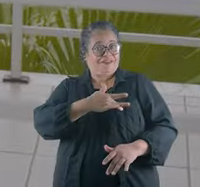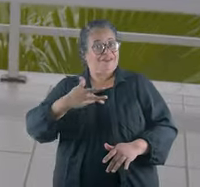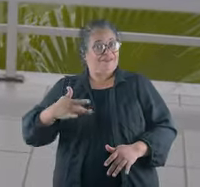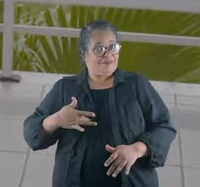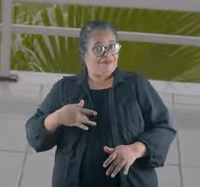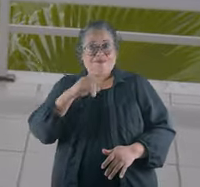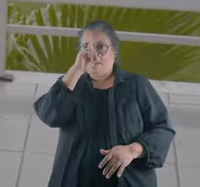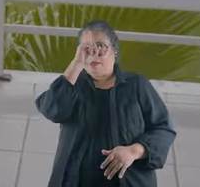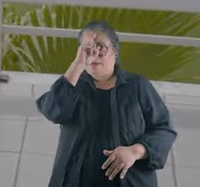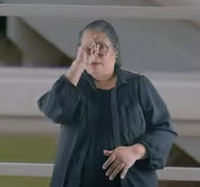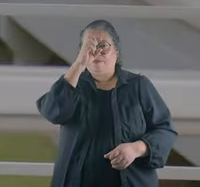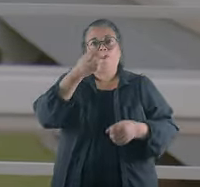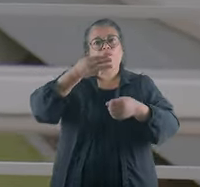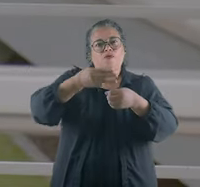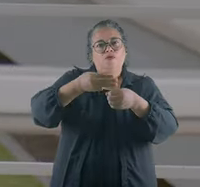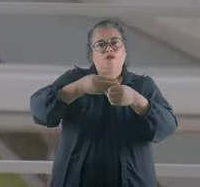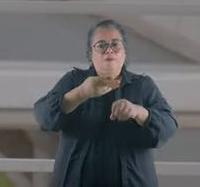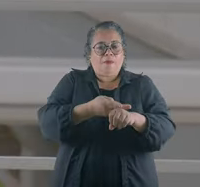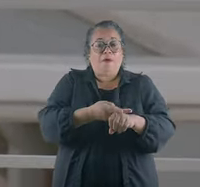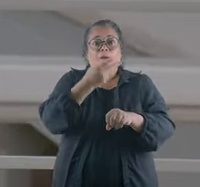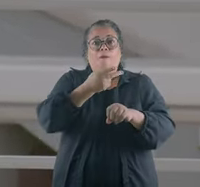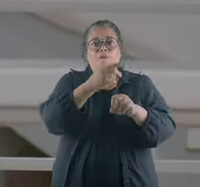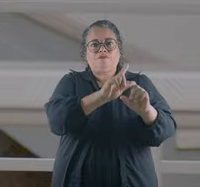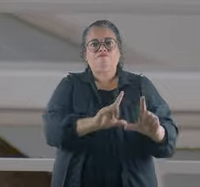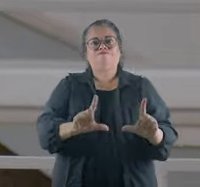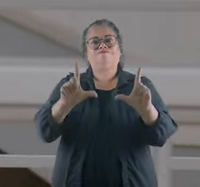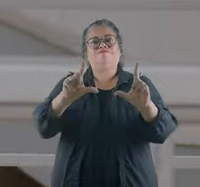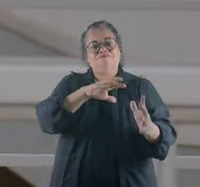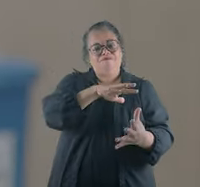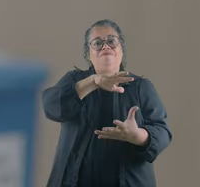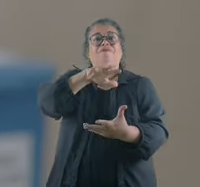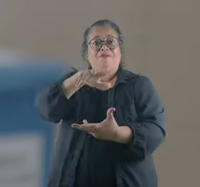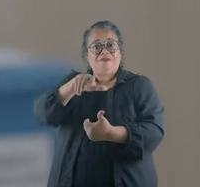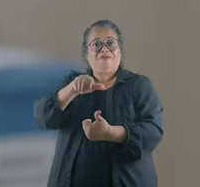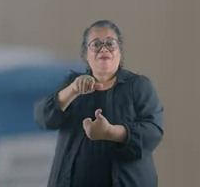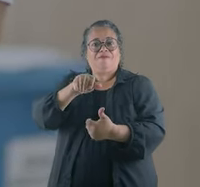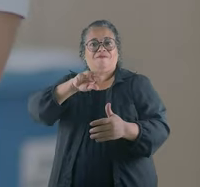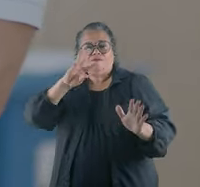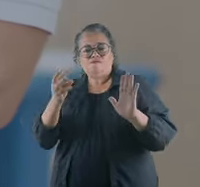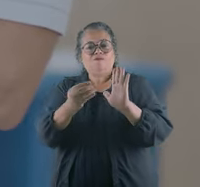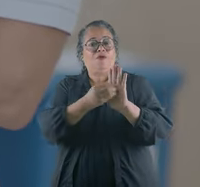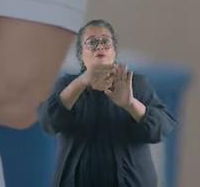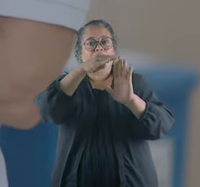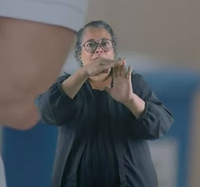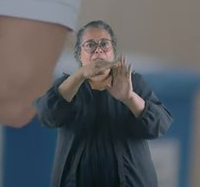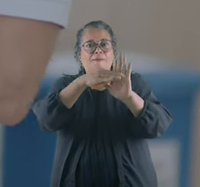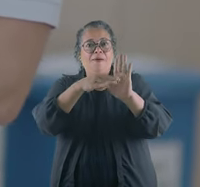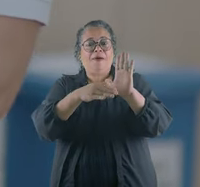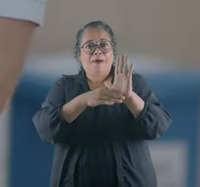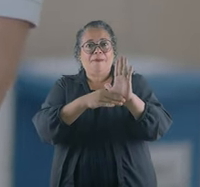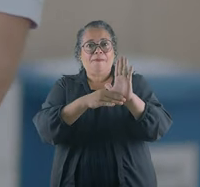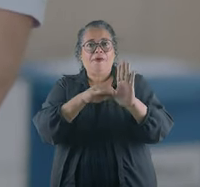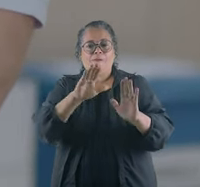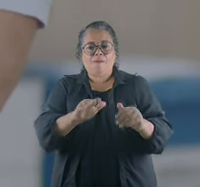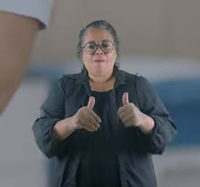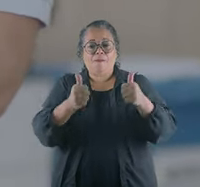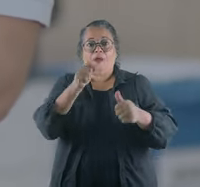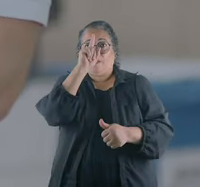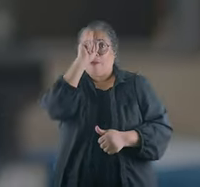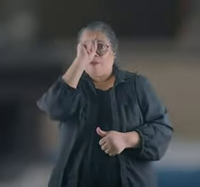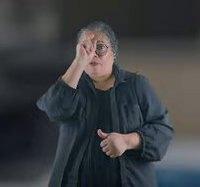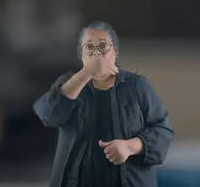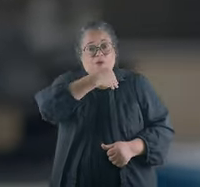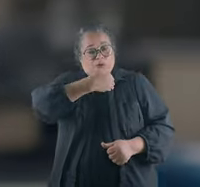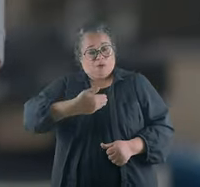Boa notícia na saúde. O Hospital Municipal recebeu prêmio e certificação de qualidade internacional e foi incluído no ranking